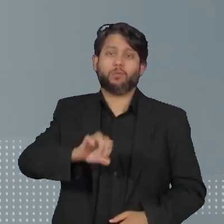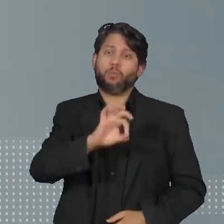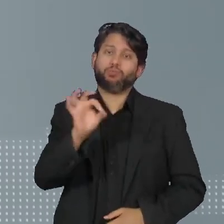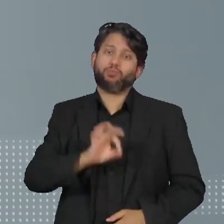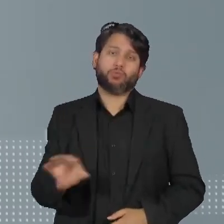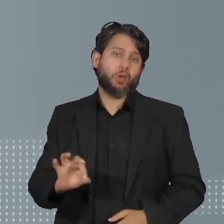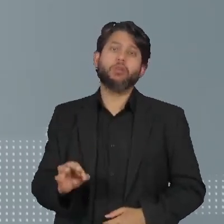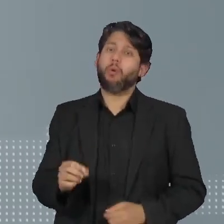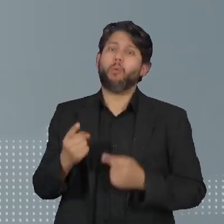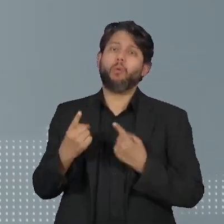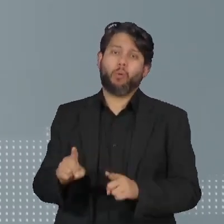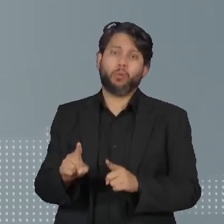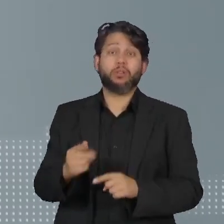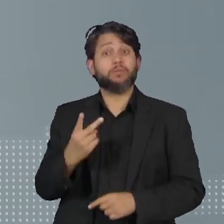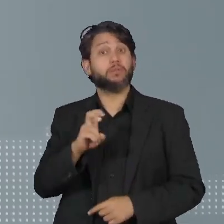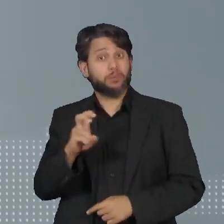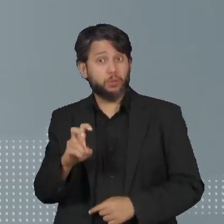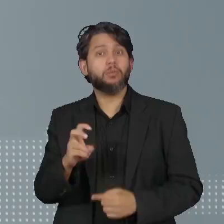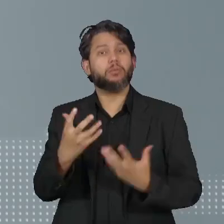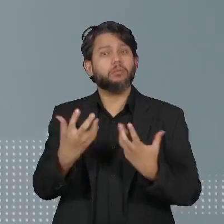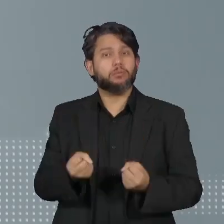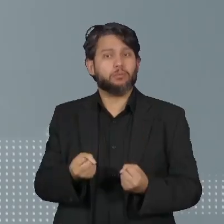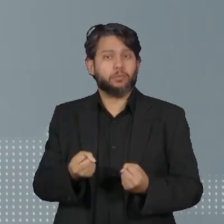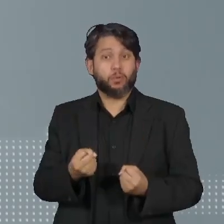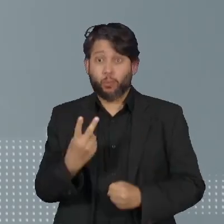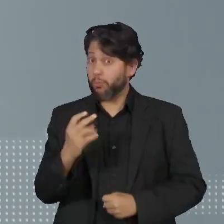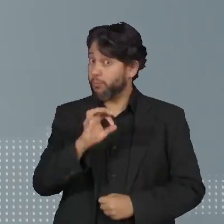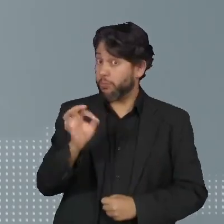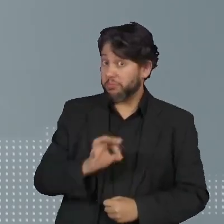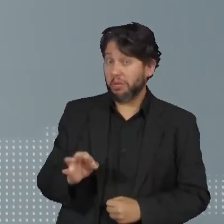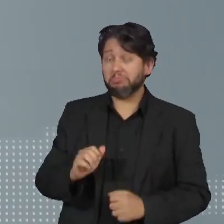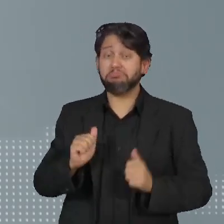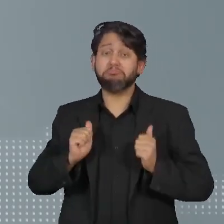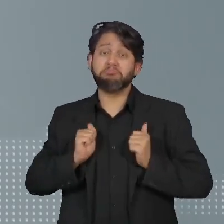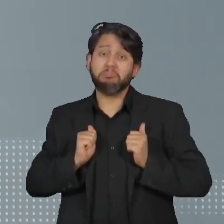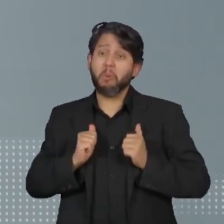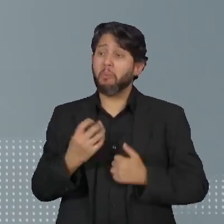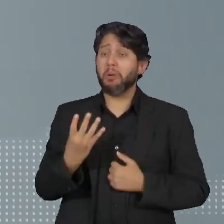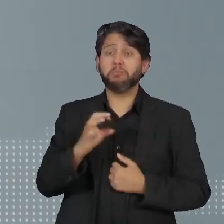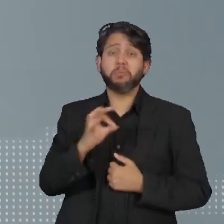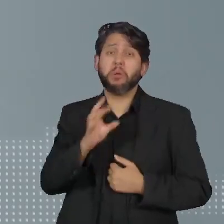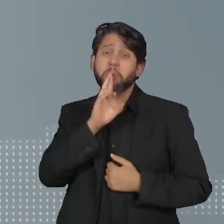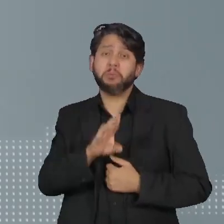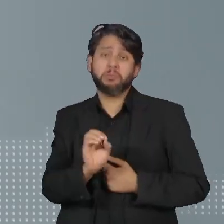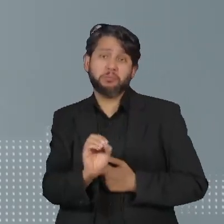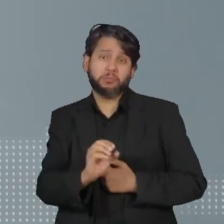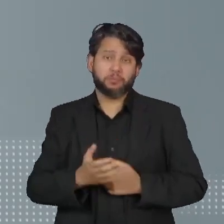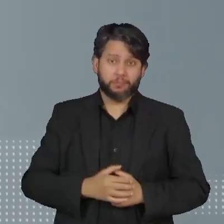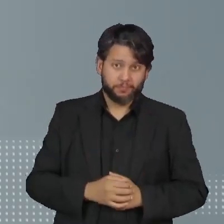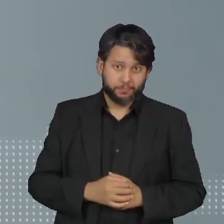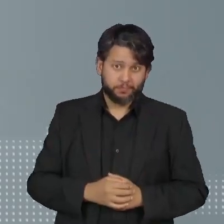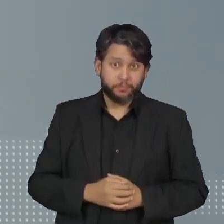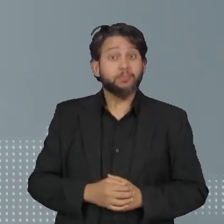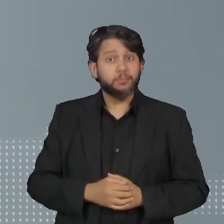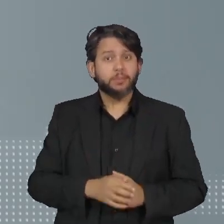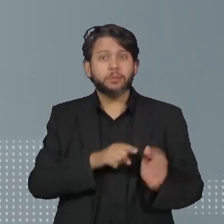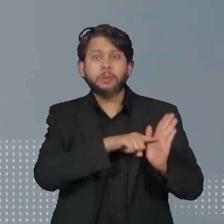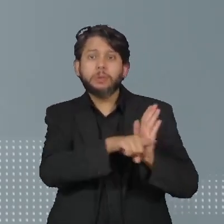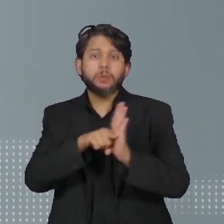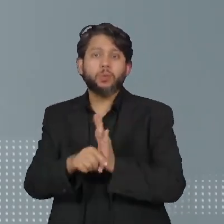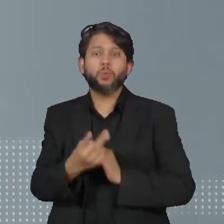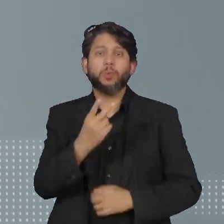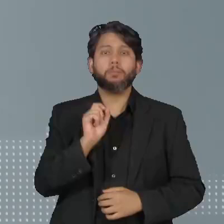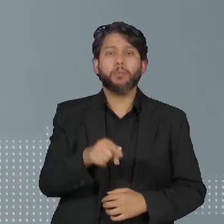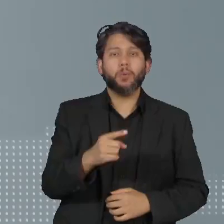são contra e 25 a favor 2% se dizem indiferentes e 4% não sabem o Datafolha ouviu